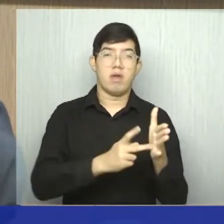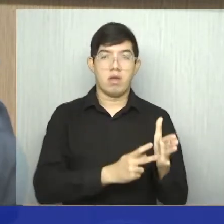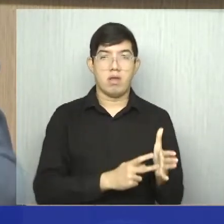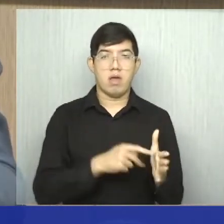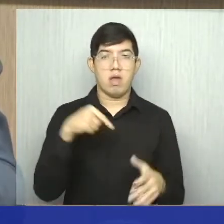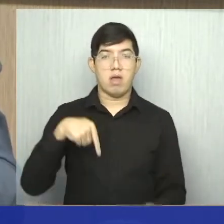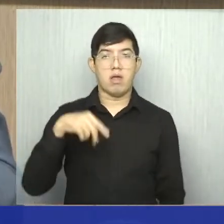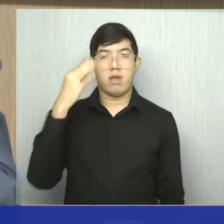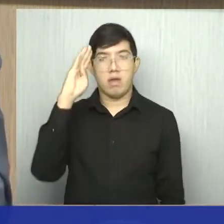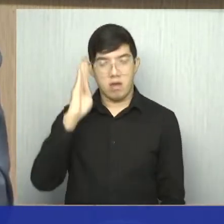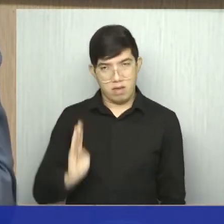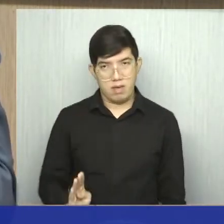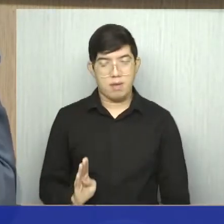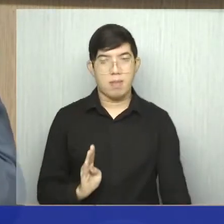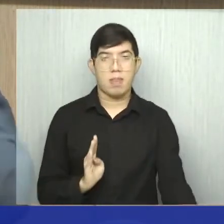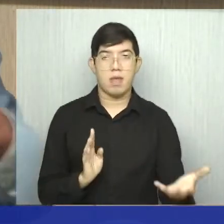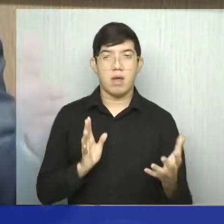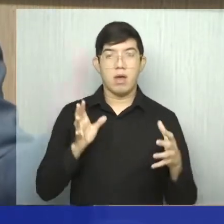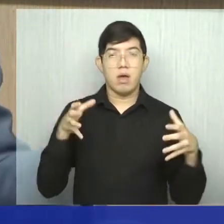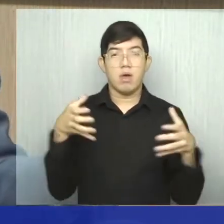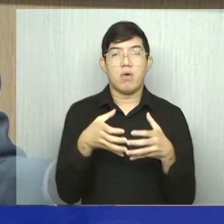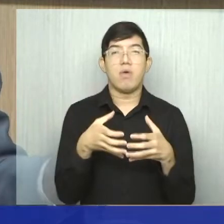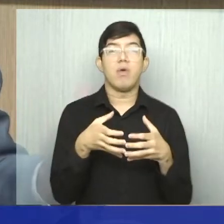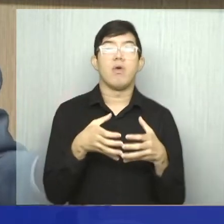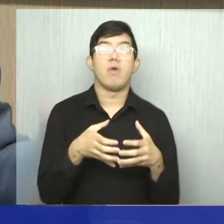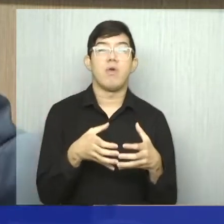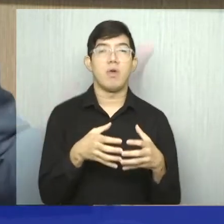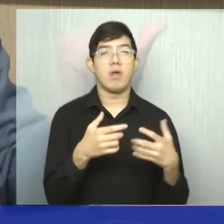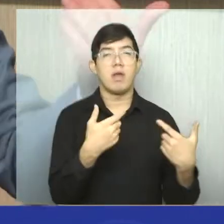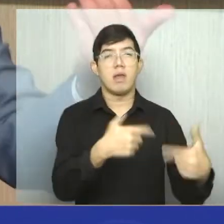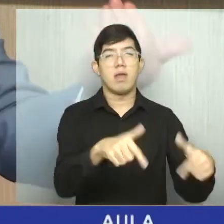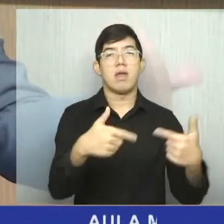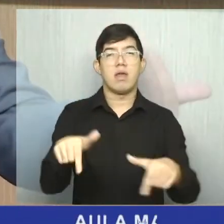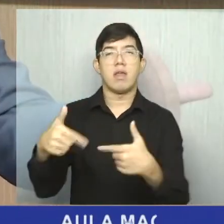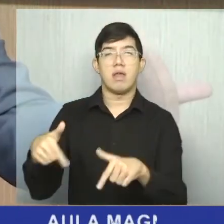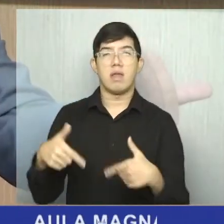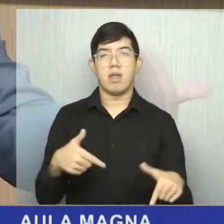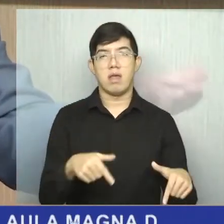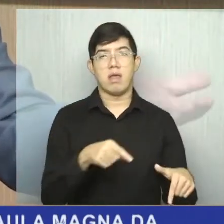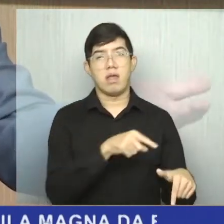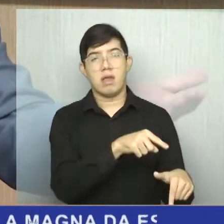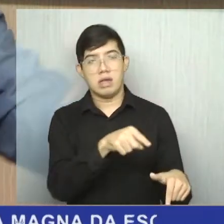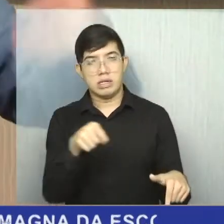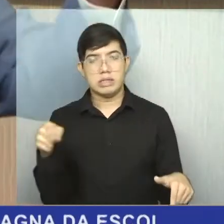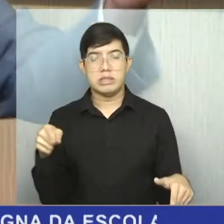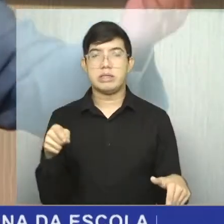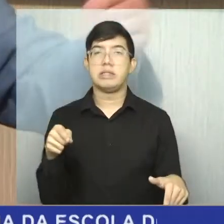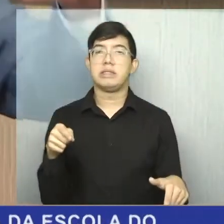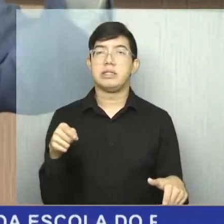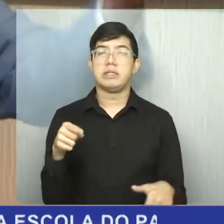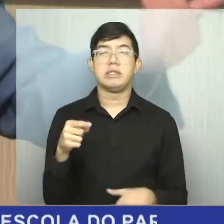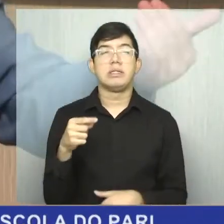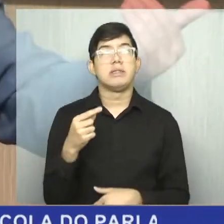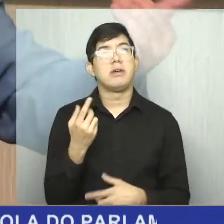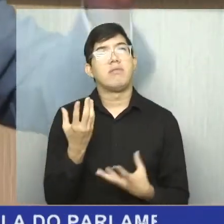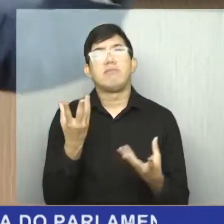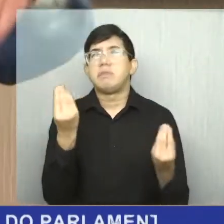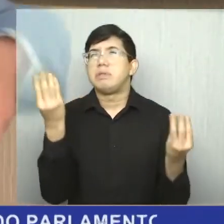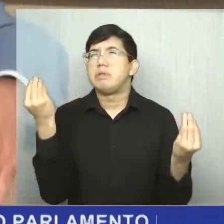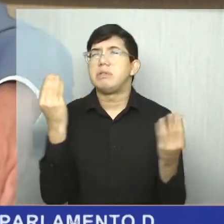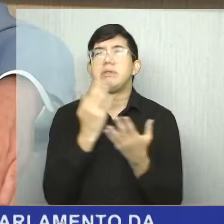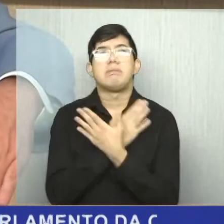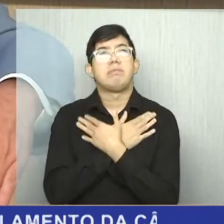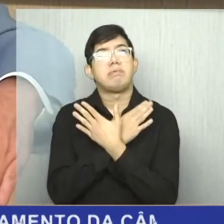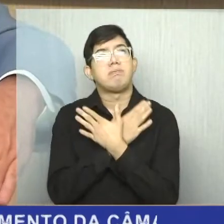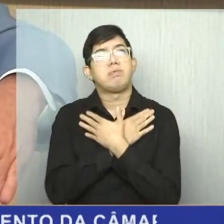que a classe trabalhadora, aviltada no seu valor, porque uma superoferta de mão de obra, como está acontecendo pelo desemprego aberto e a informalidade,